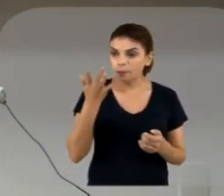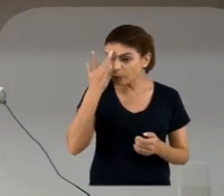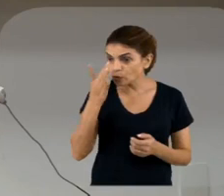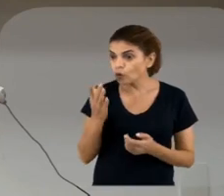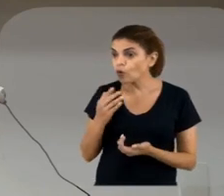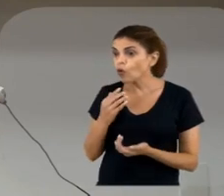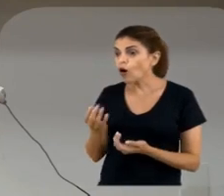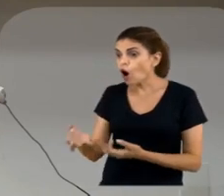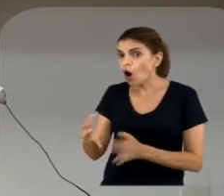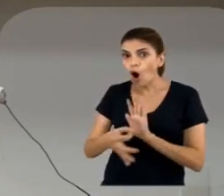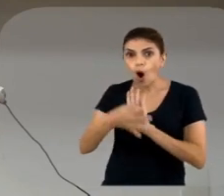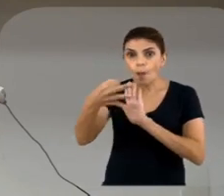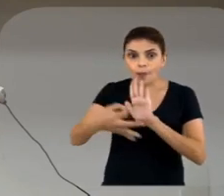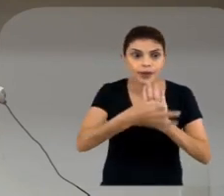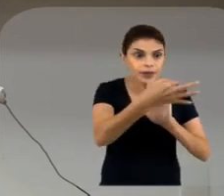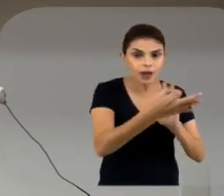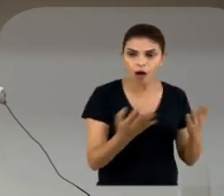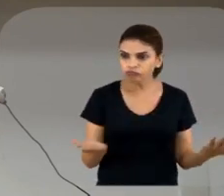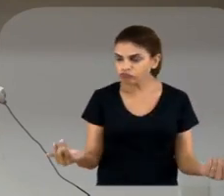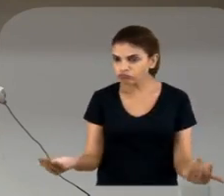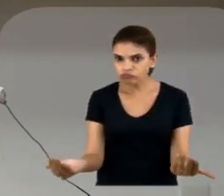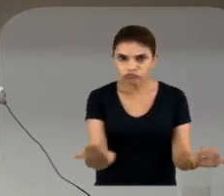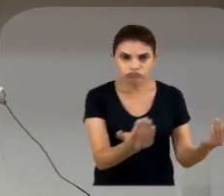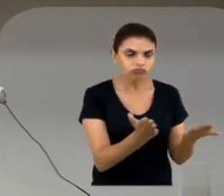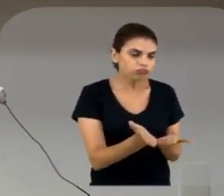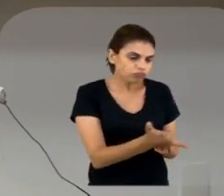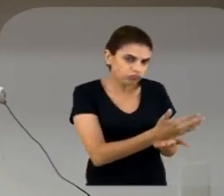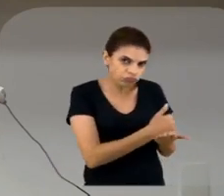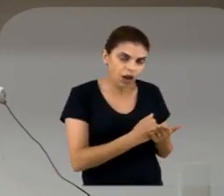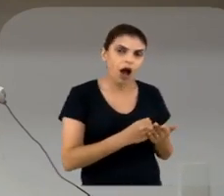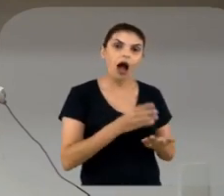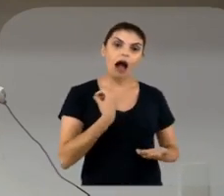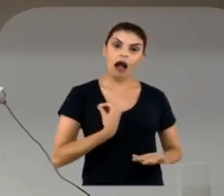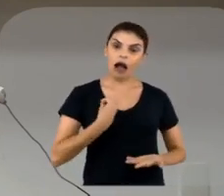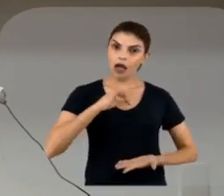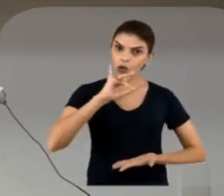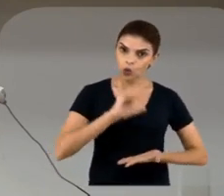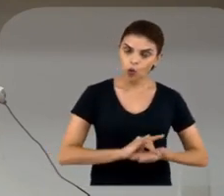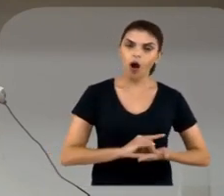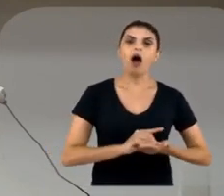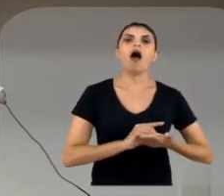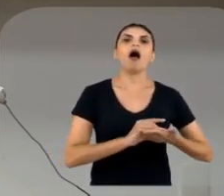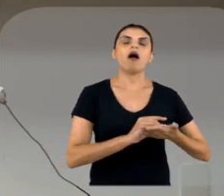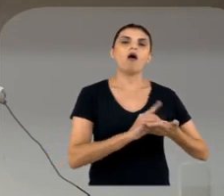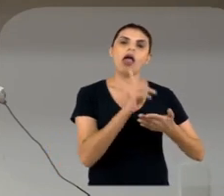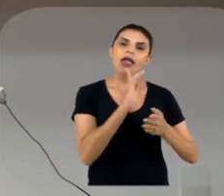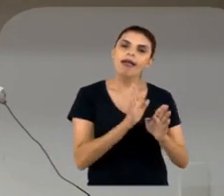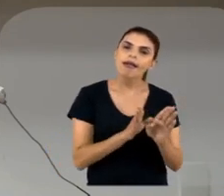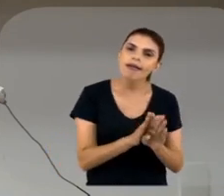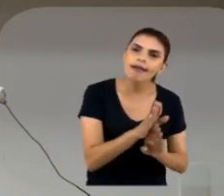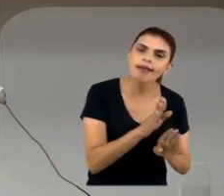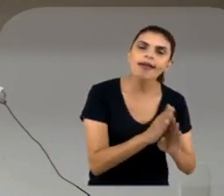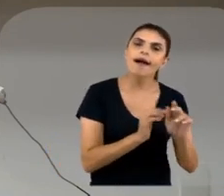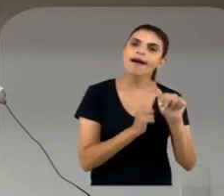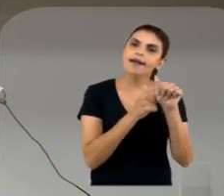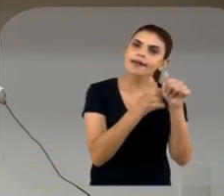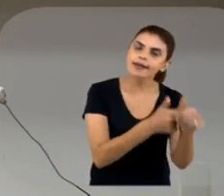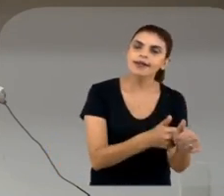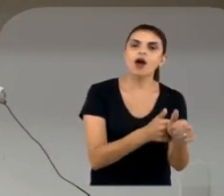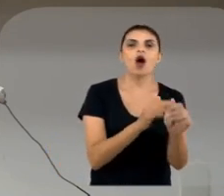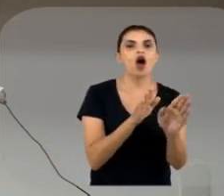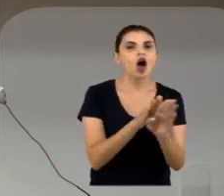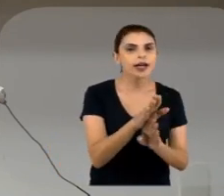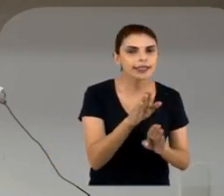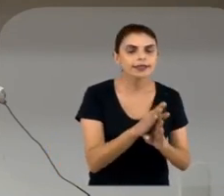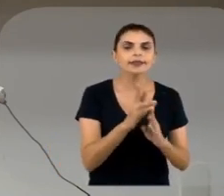que ele seja sempre atualizado, e é um guia mesmo, né, de orientação, como o próprio nome diz,